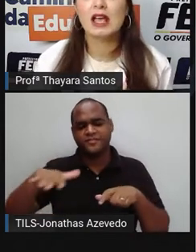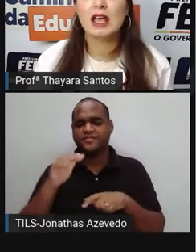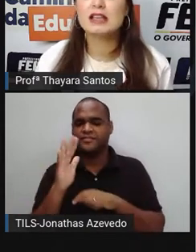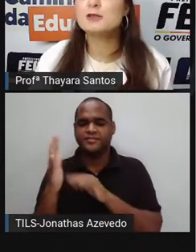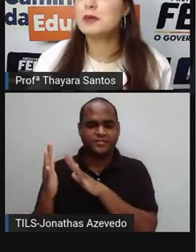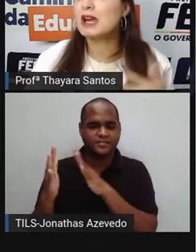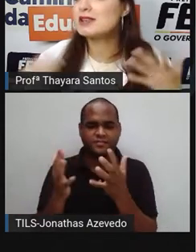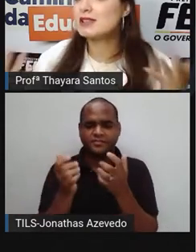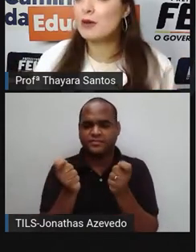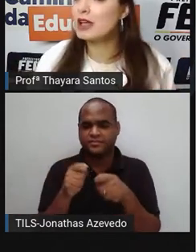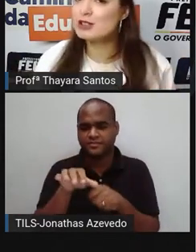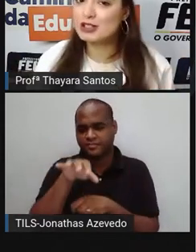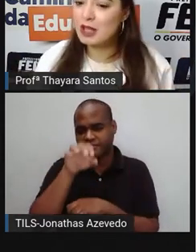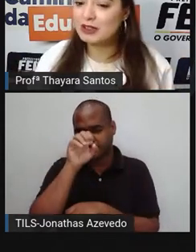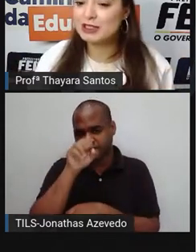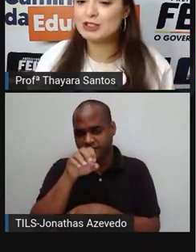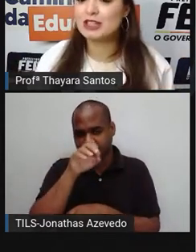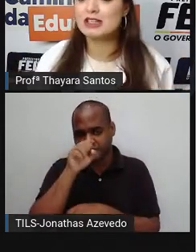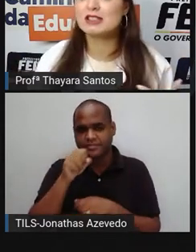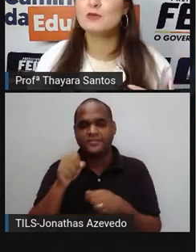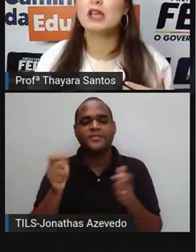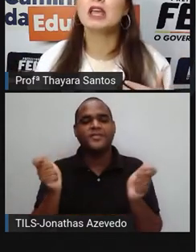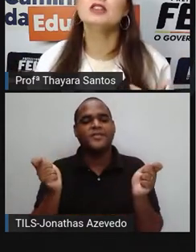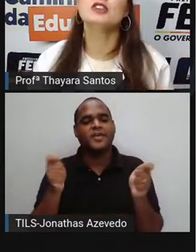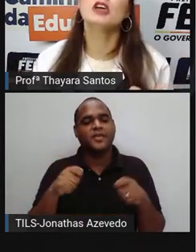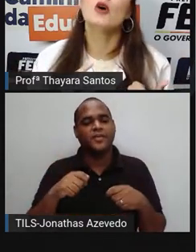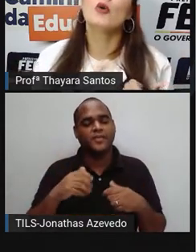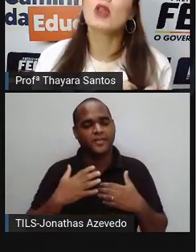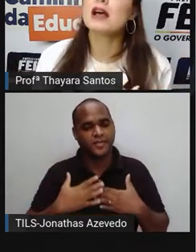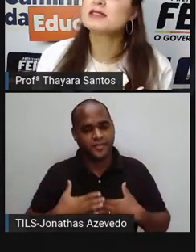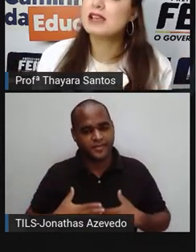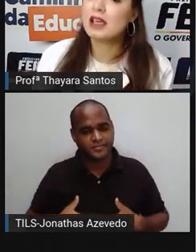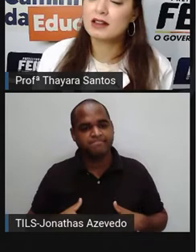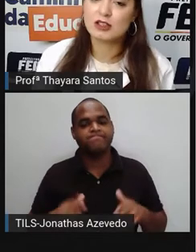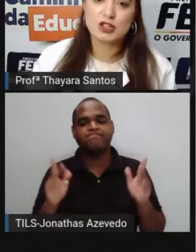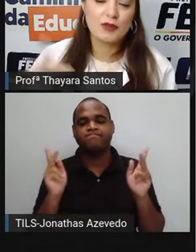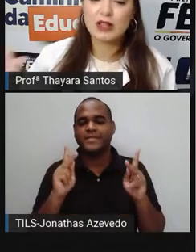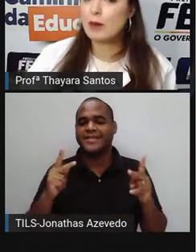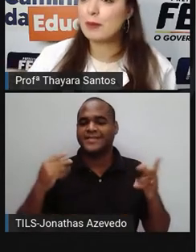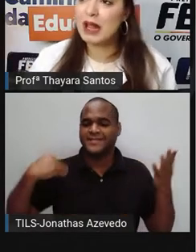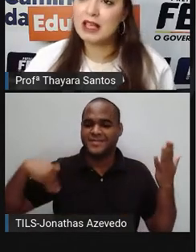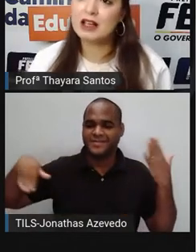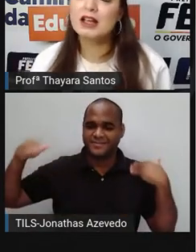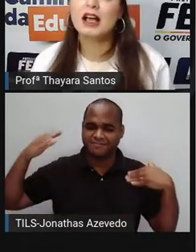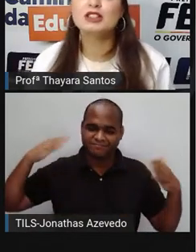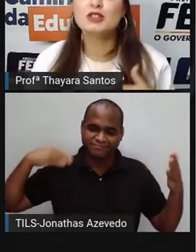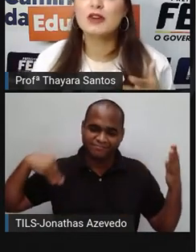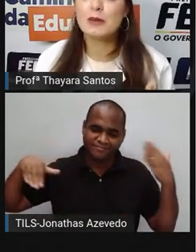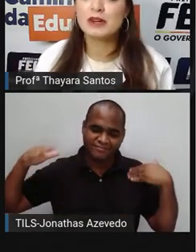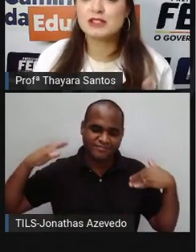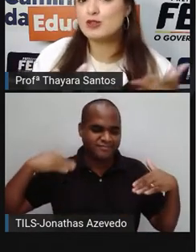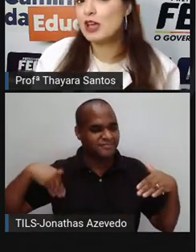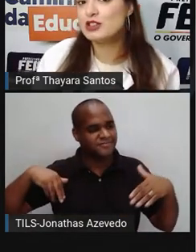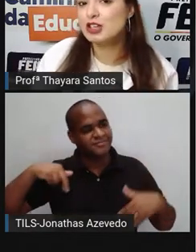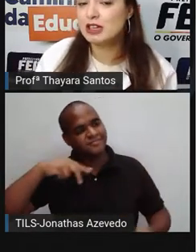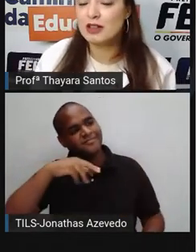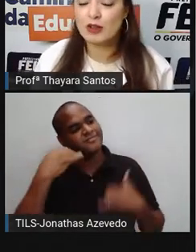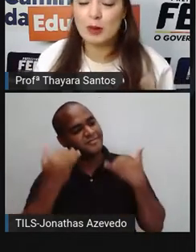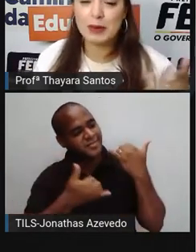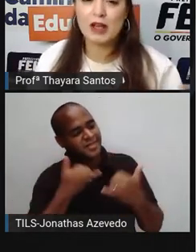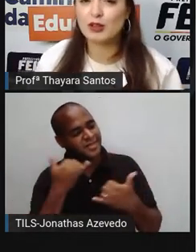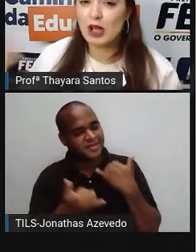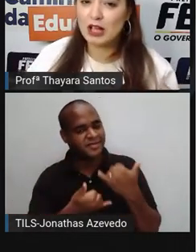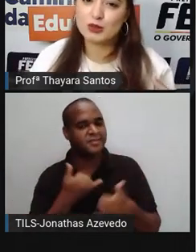é a inspiração que a gente tem quando a gente está nesse ambiente o lazer né a gente vai na praia a gente vai para se